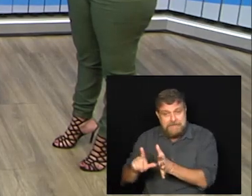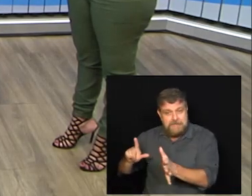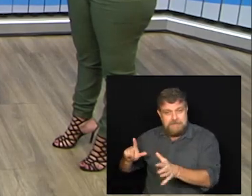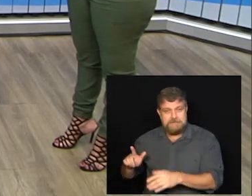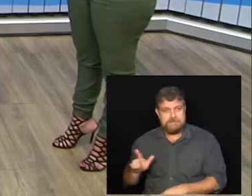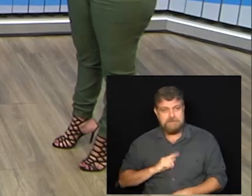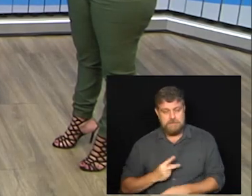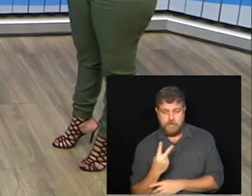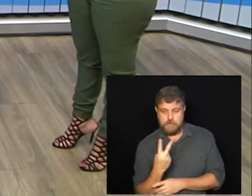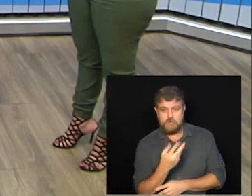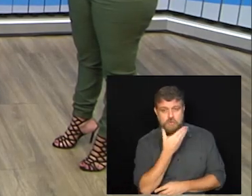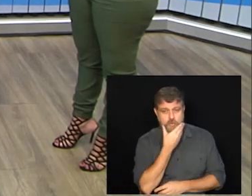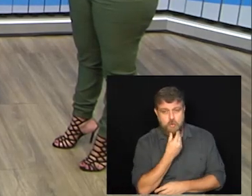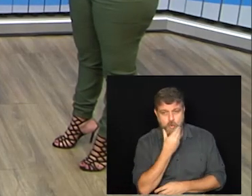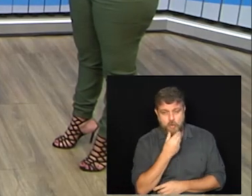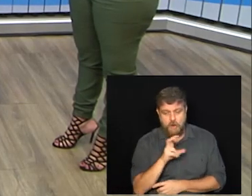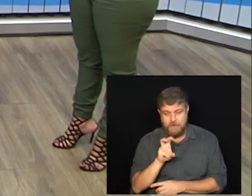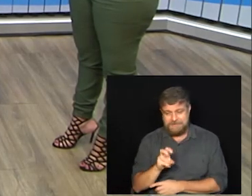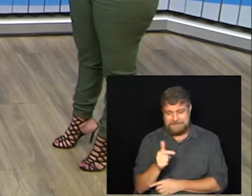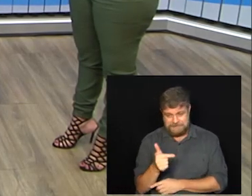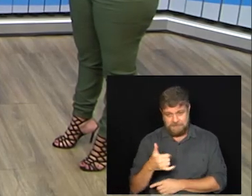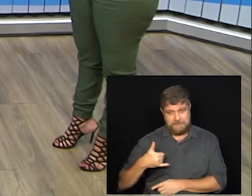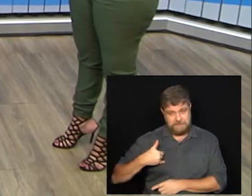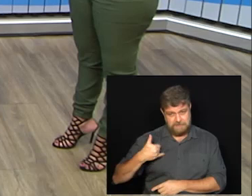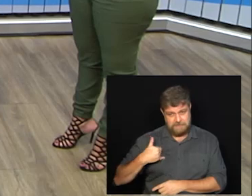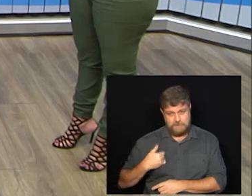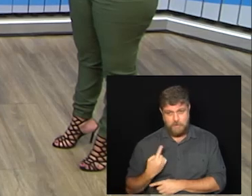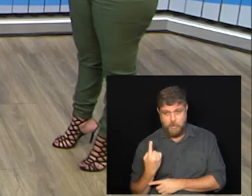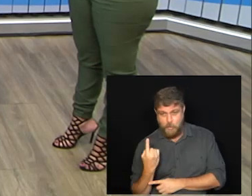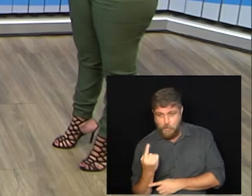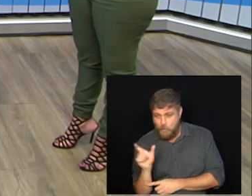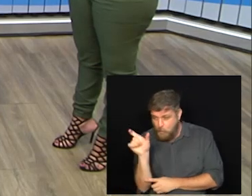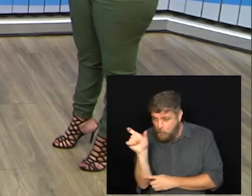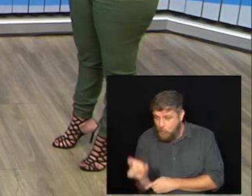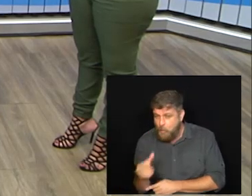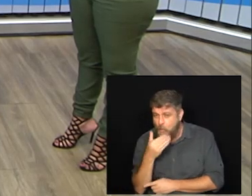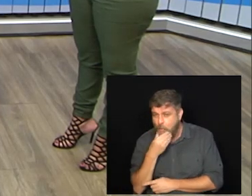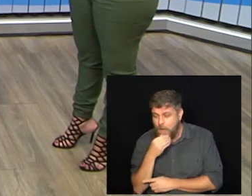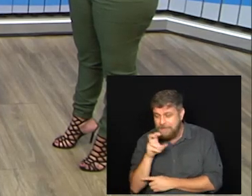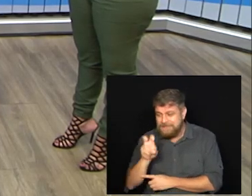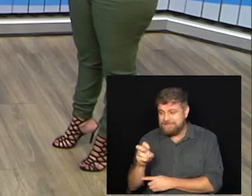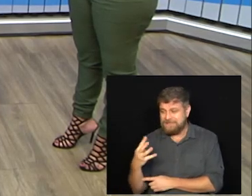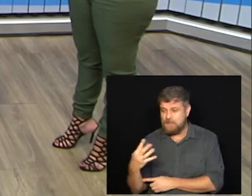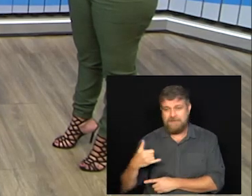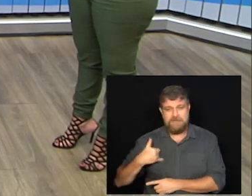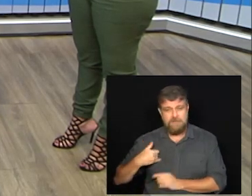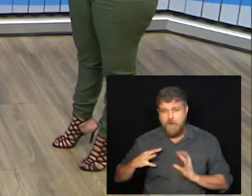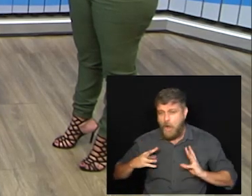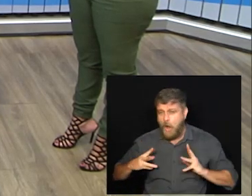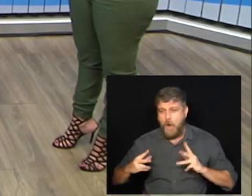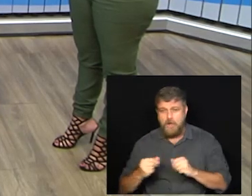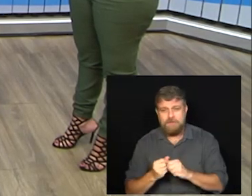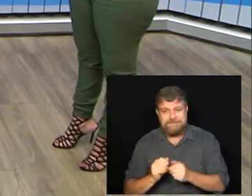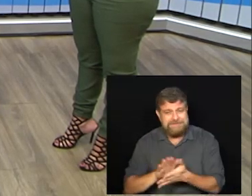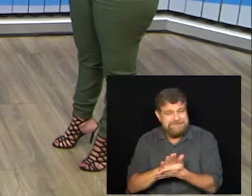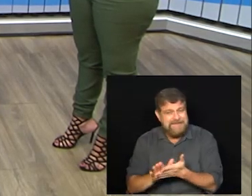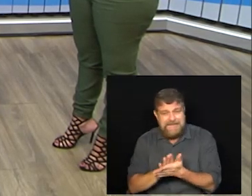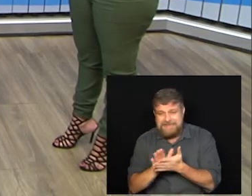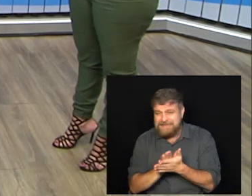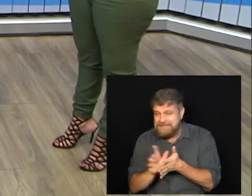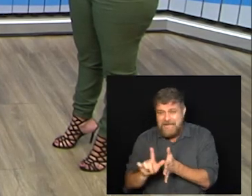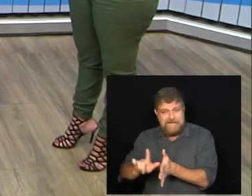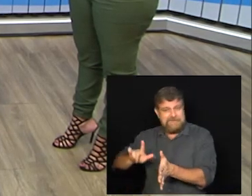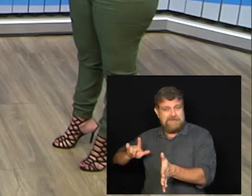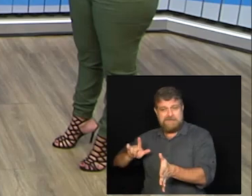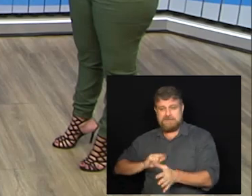como 2 homens de 52 anos e um outro de 54 anos. Todos eles não tinham